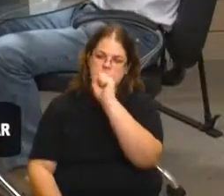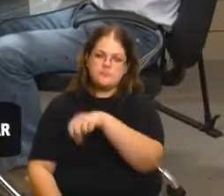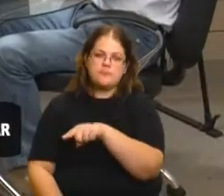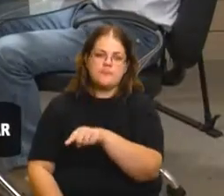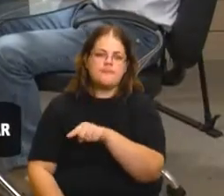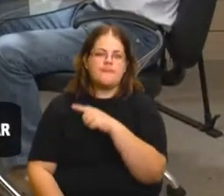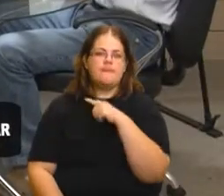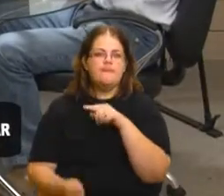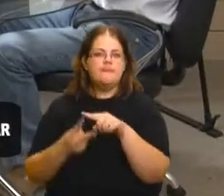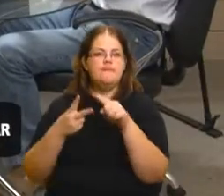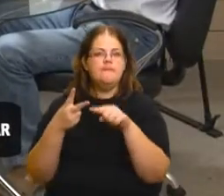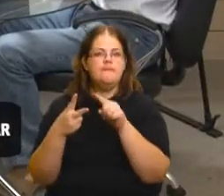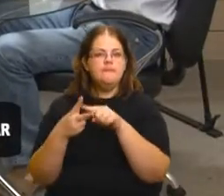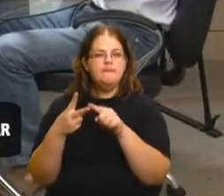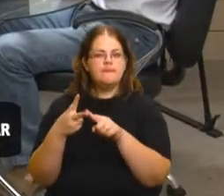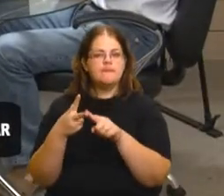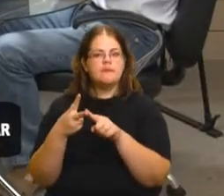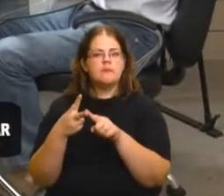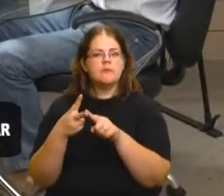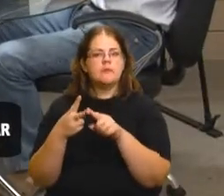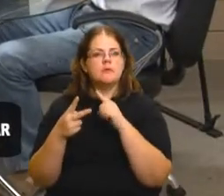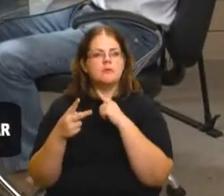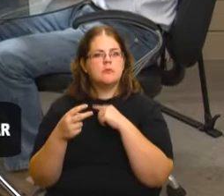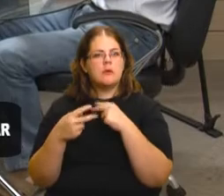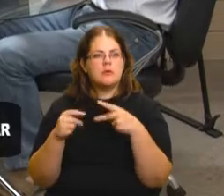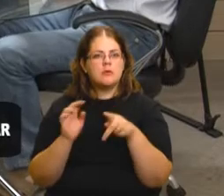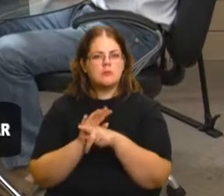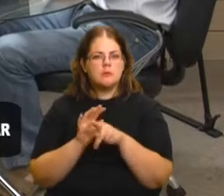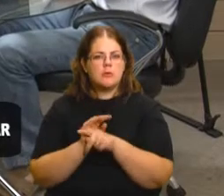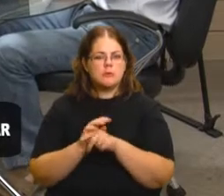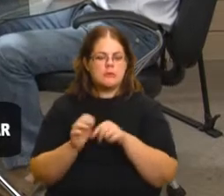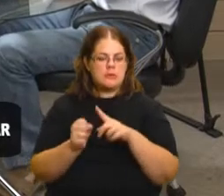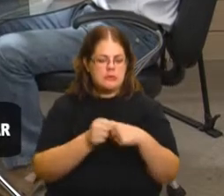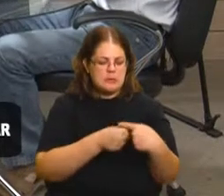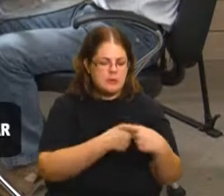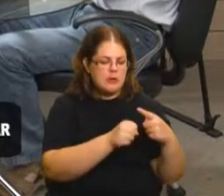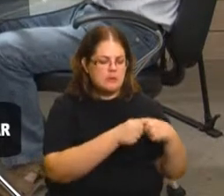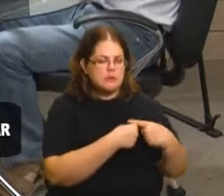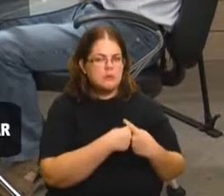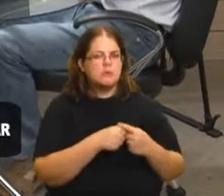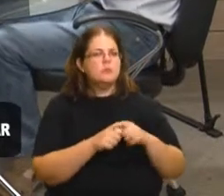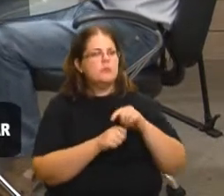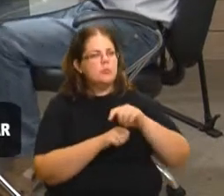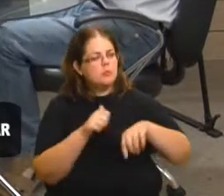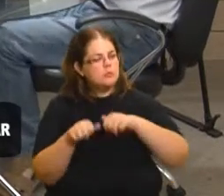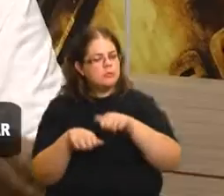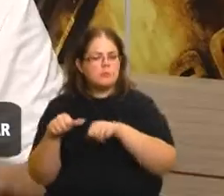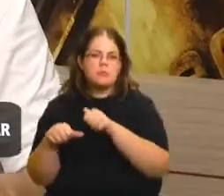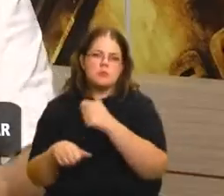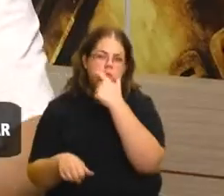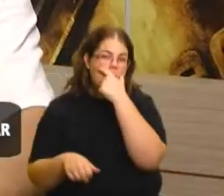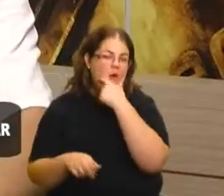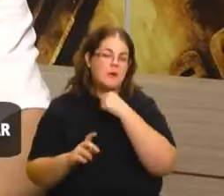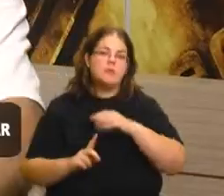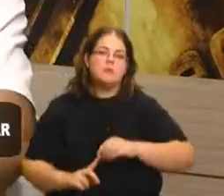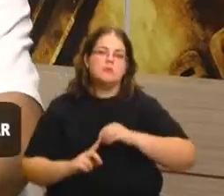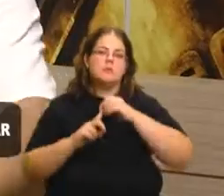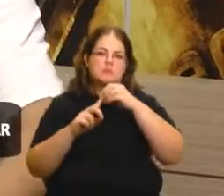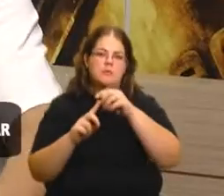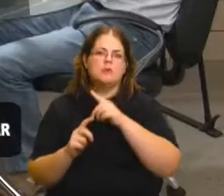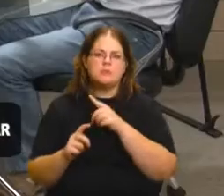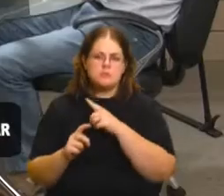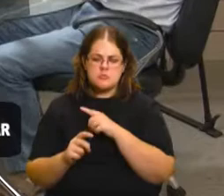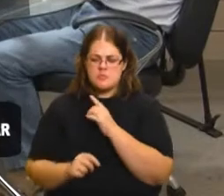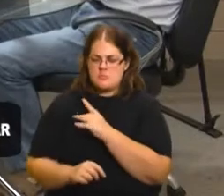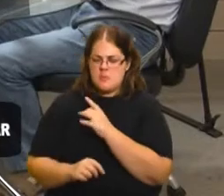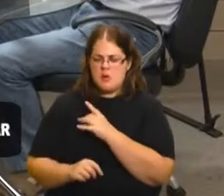esses dois? São esses dois. Medo das reformas, que era a reforma agrária, a reforma urbana. Mas E eu acho que principalmente havia medo da reforma